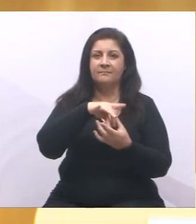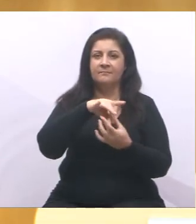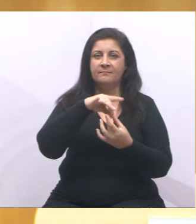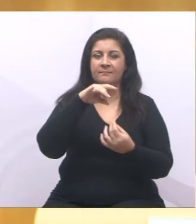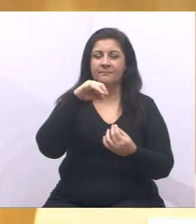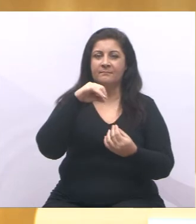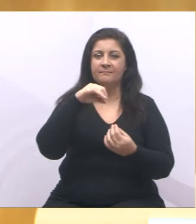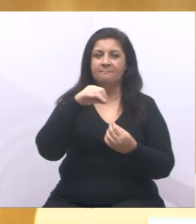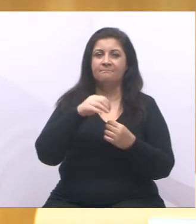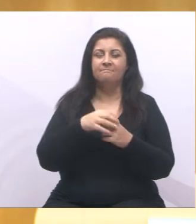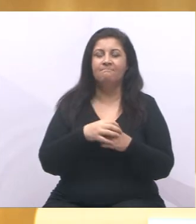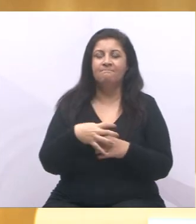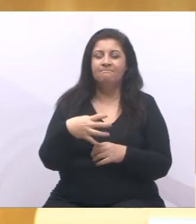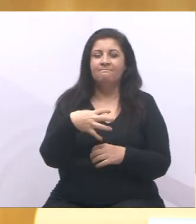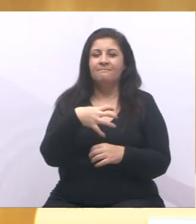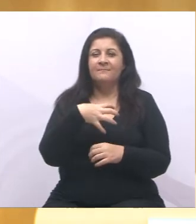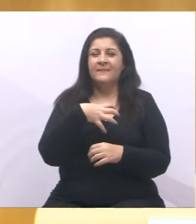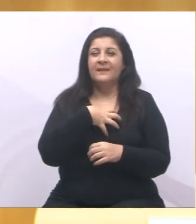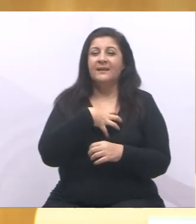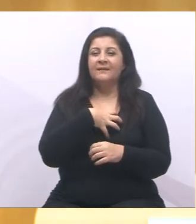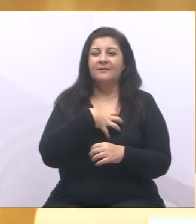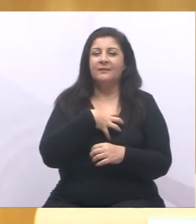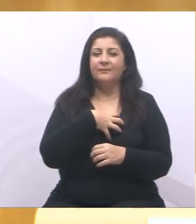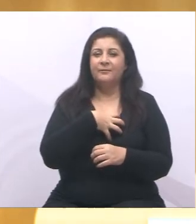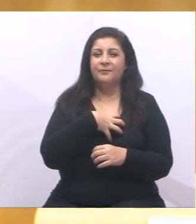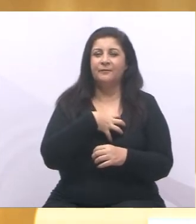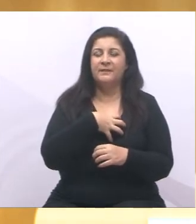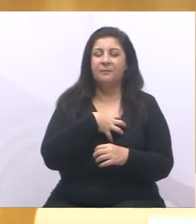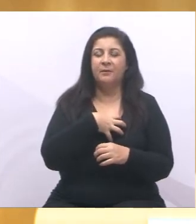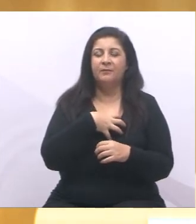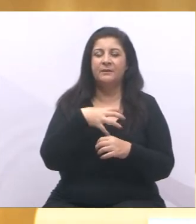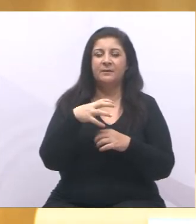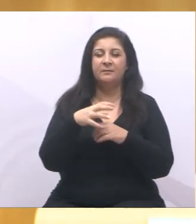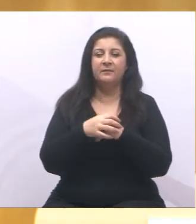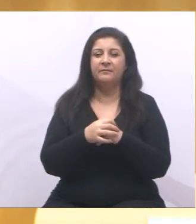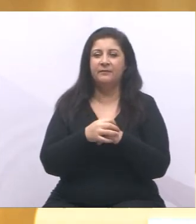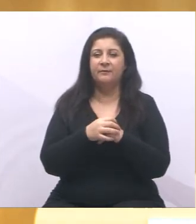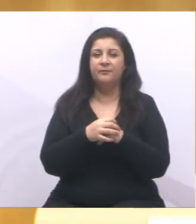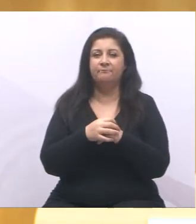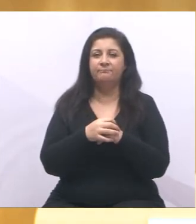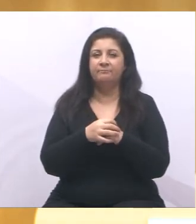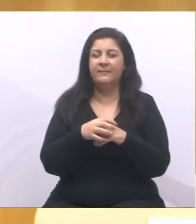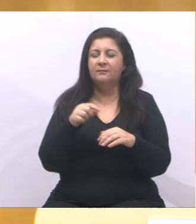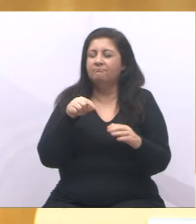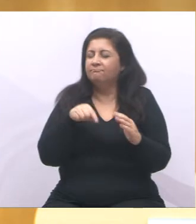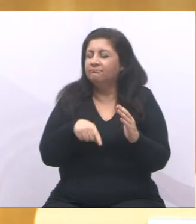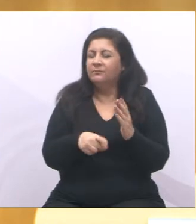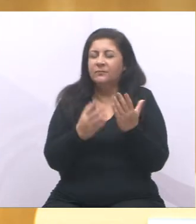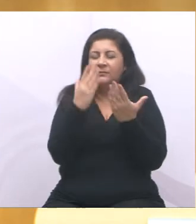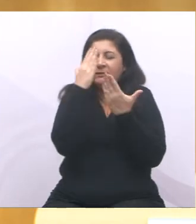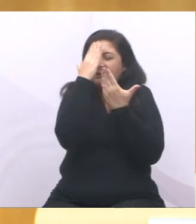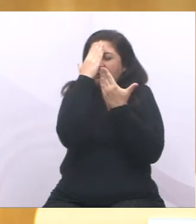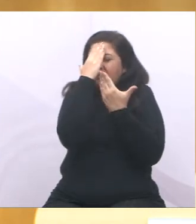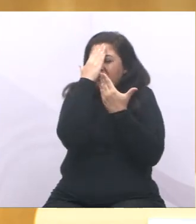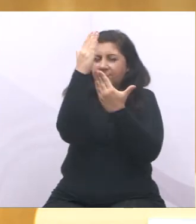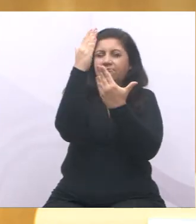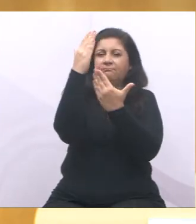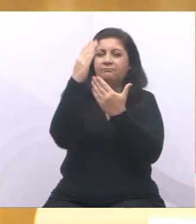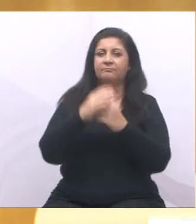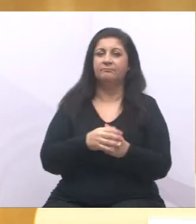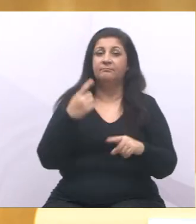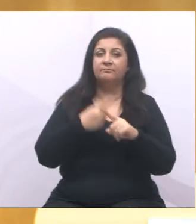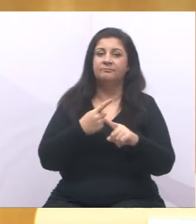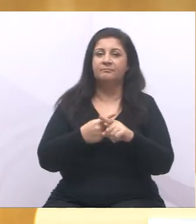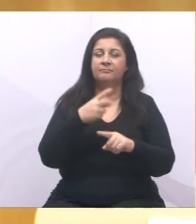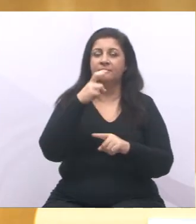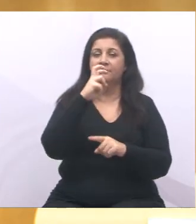num caldeirão de gratidão, profunda gratidão. Foram